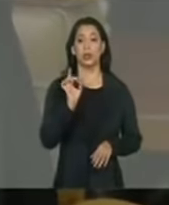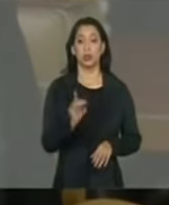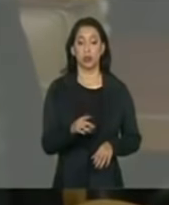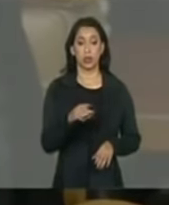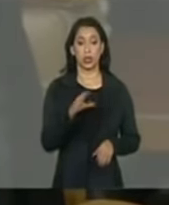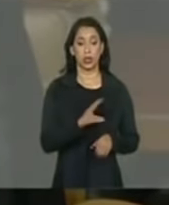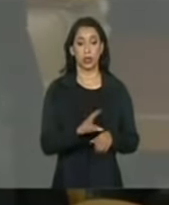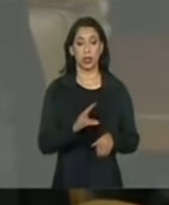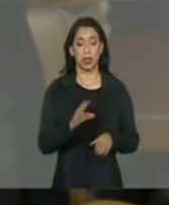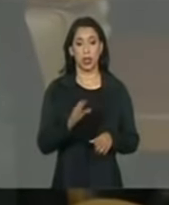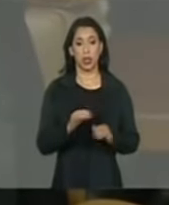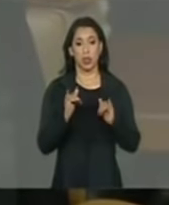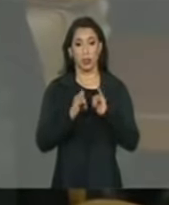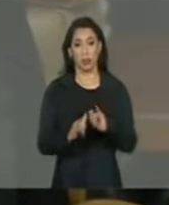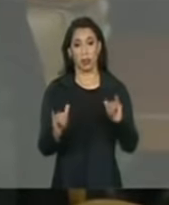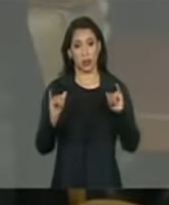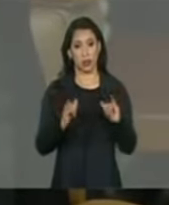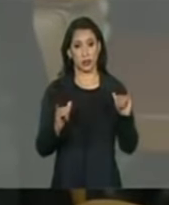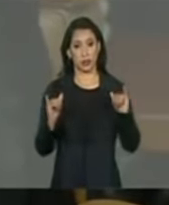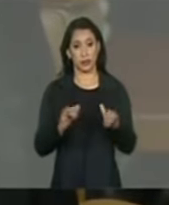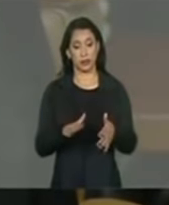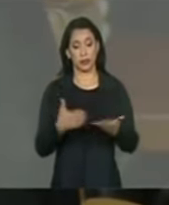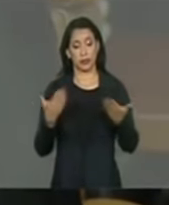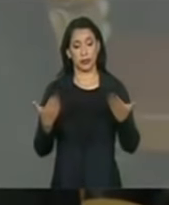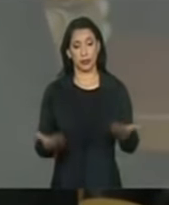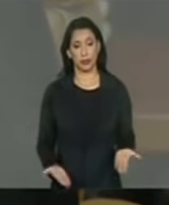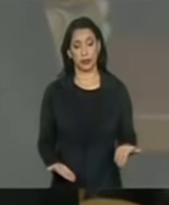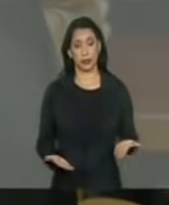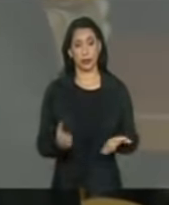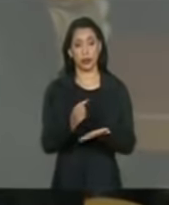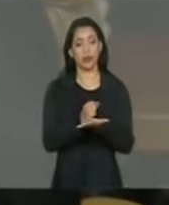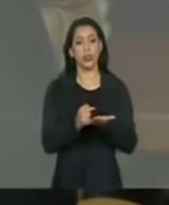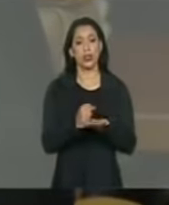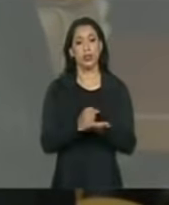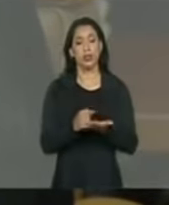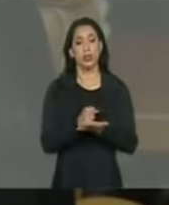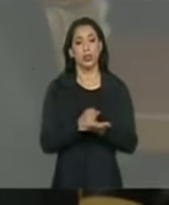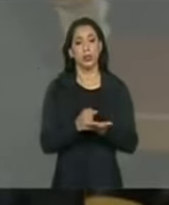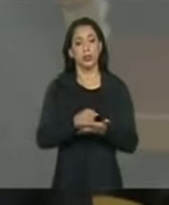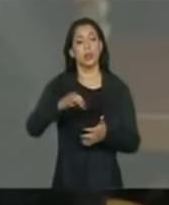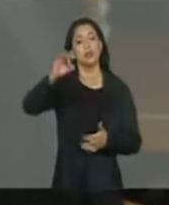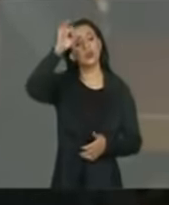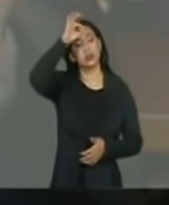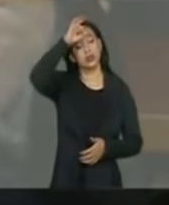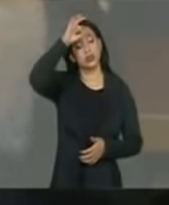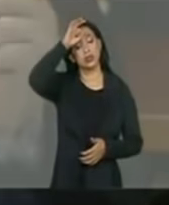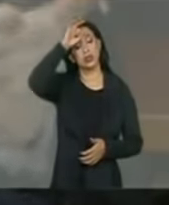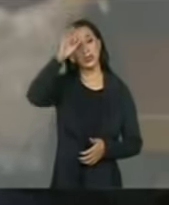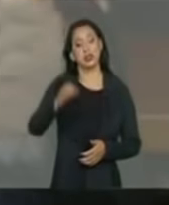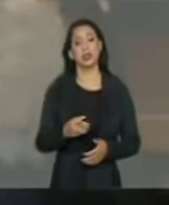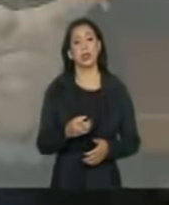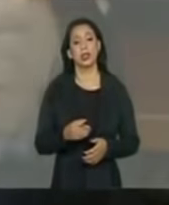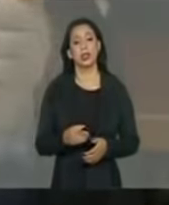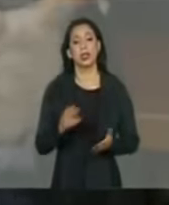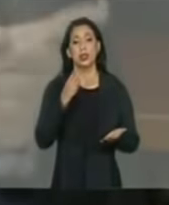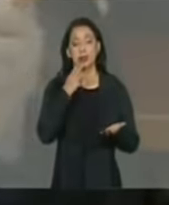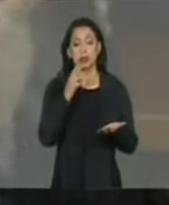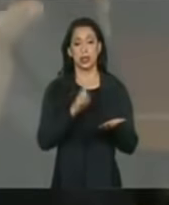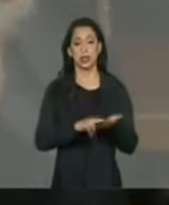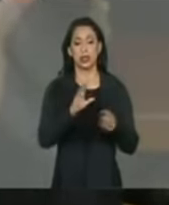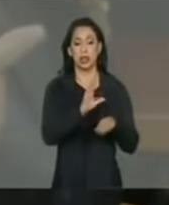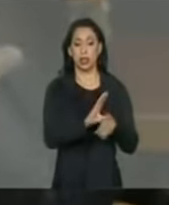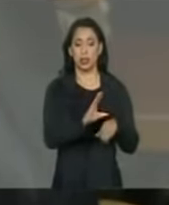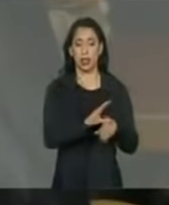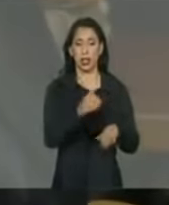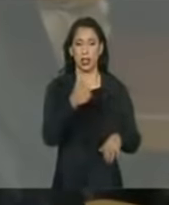proclamar até então o princípio do estado de inocência verdade desde a carta política do império no brasil